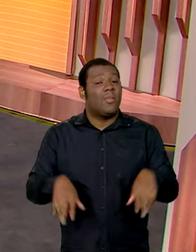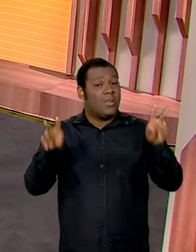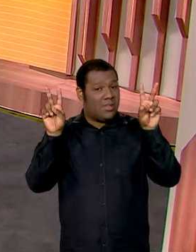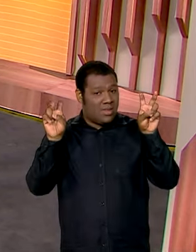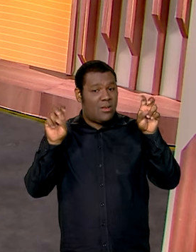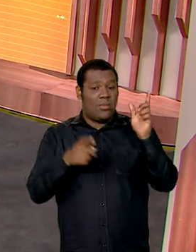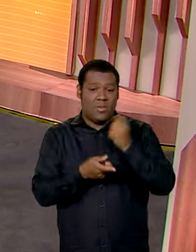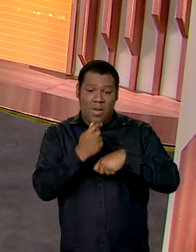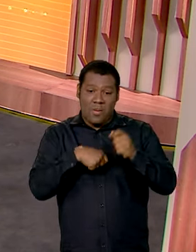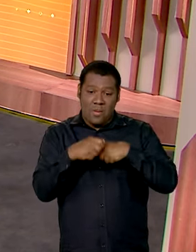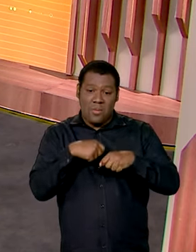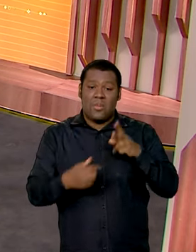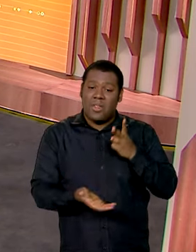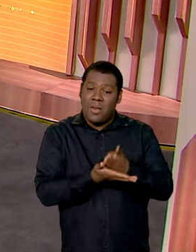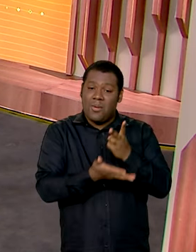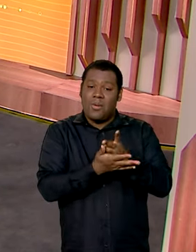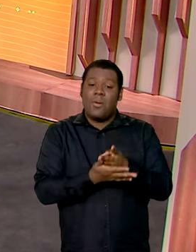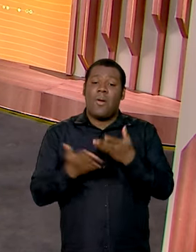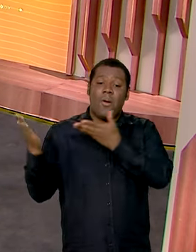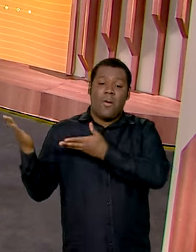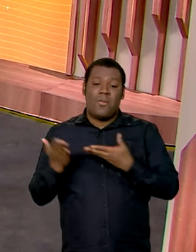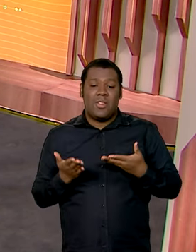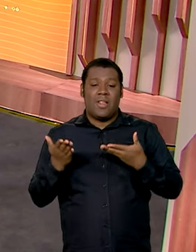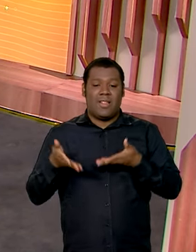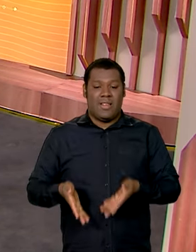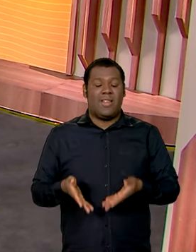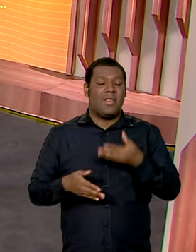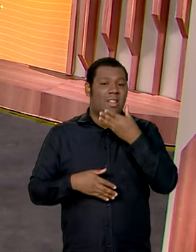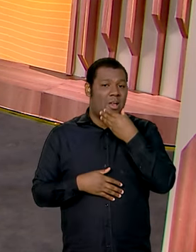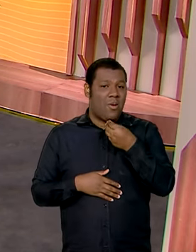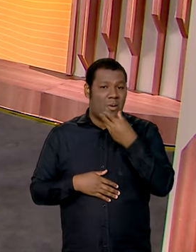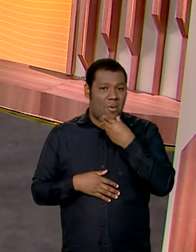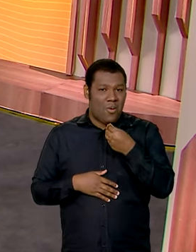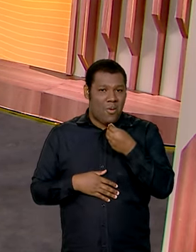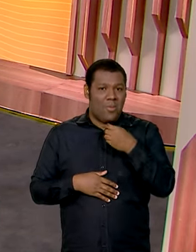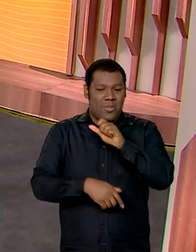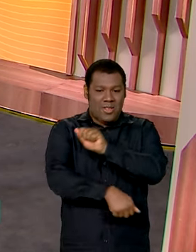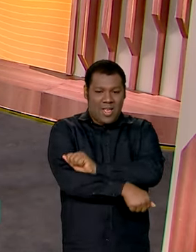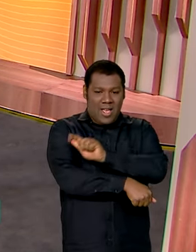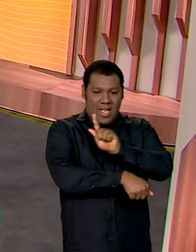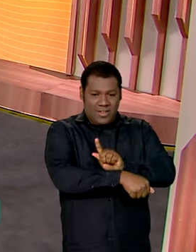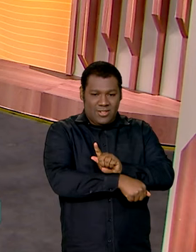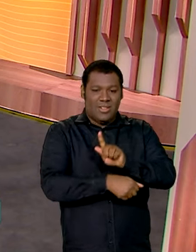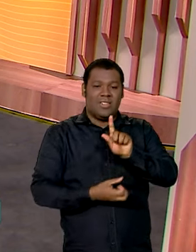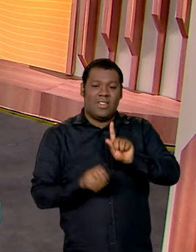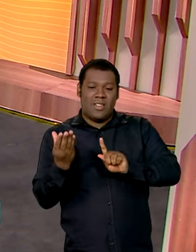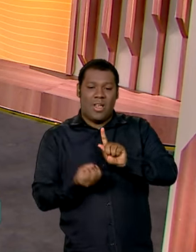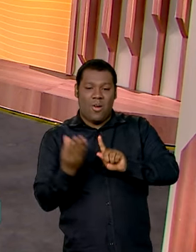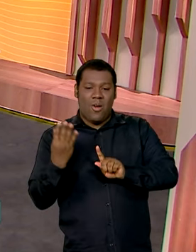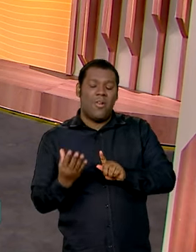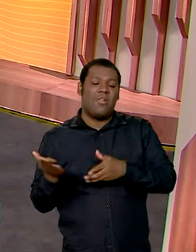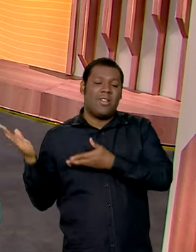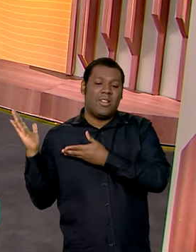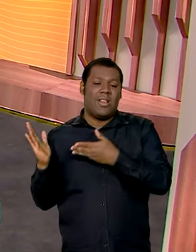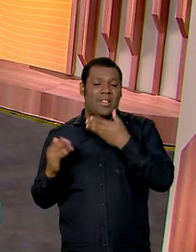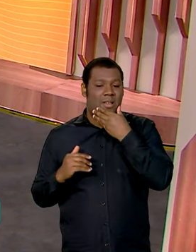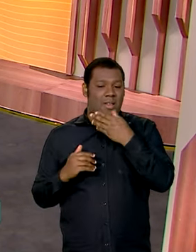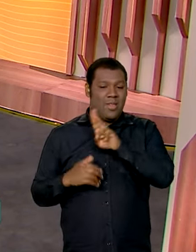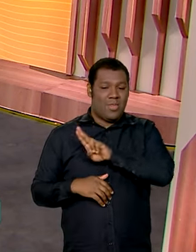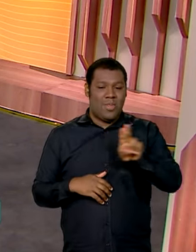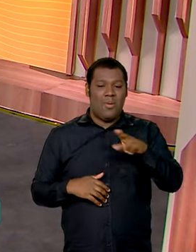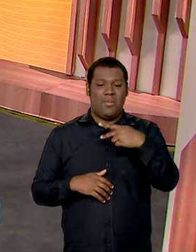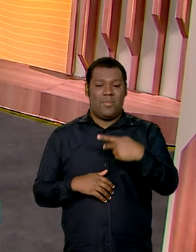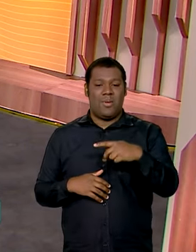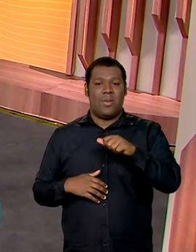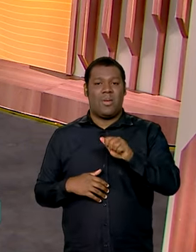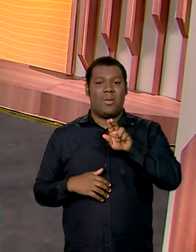falando de economia e agora a gente recebe aqui no estúdio o editor da agência Gov, Paulo Donizetti, que vai detalhar um pouco mais esses